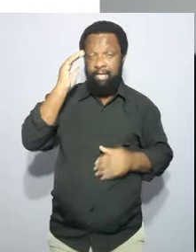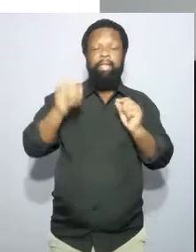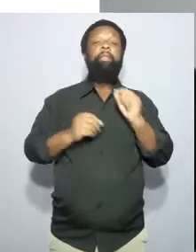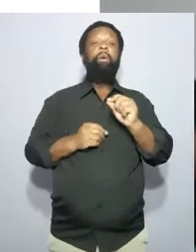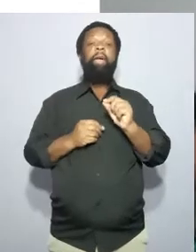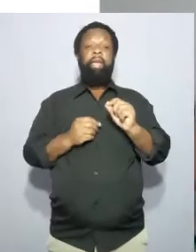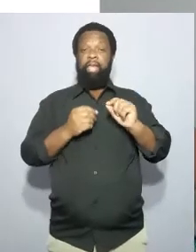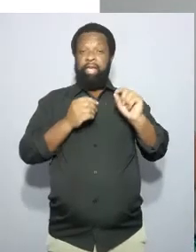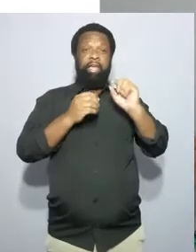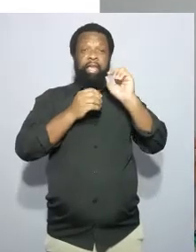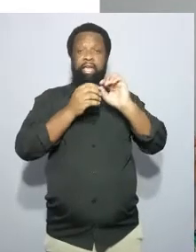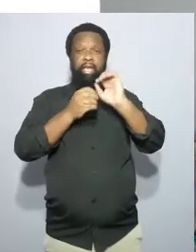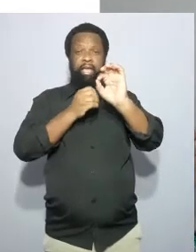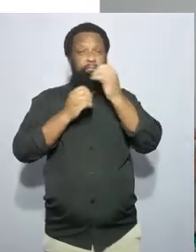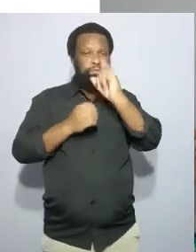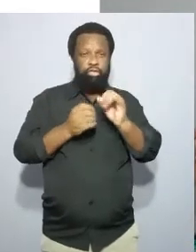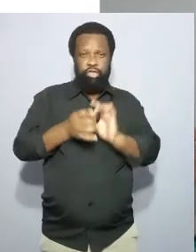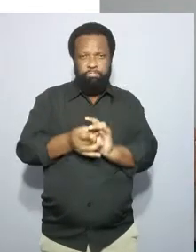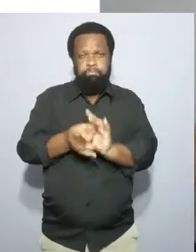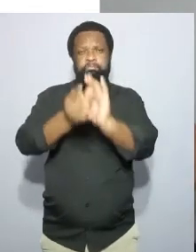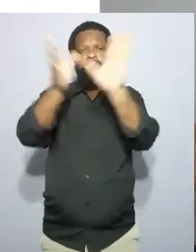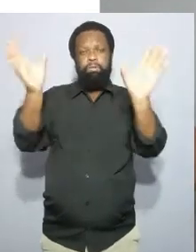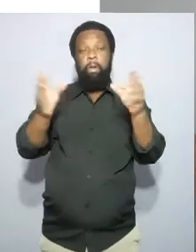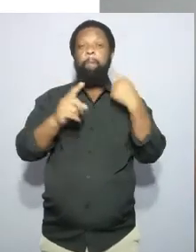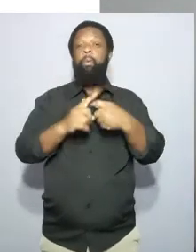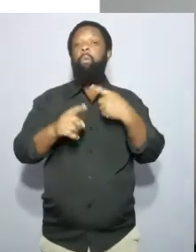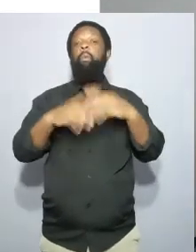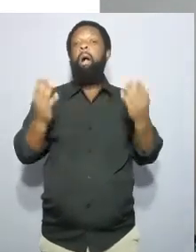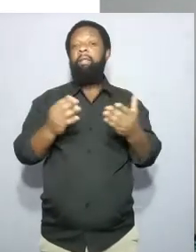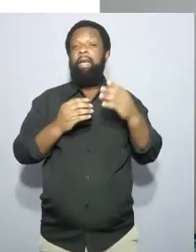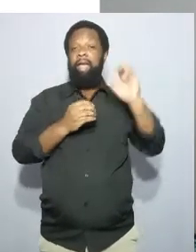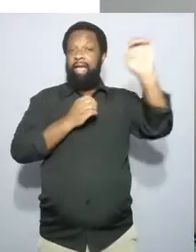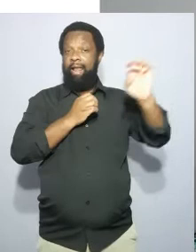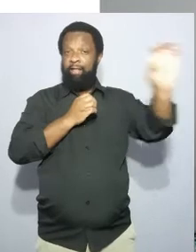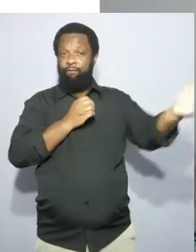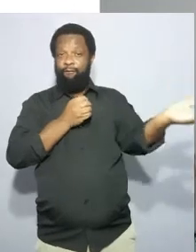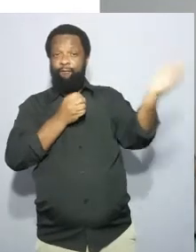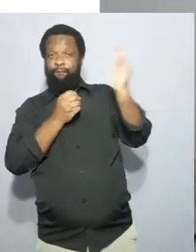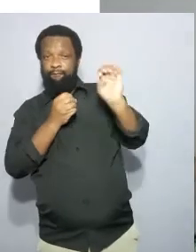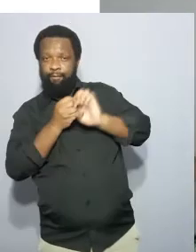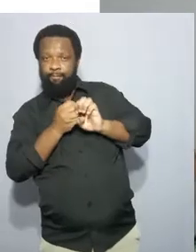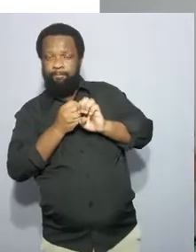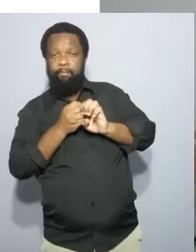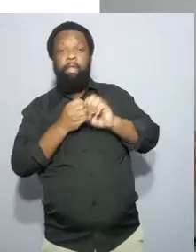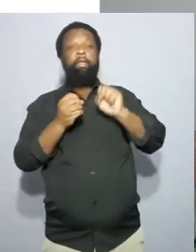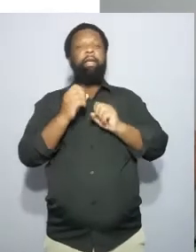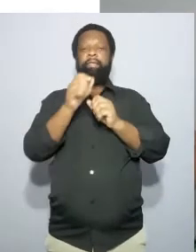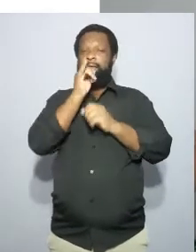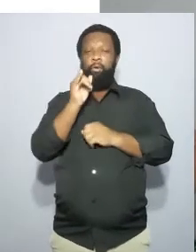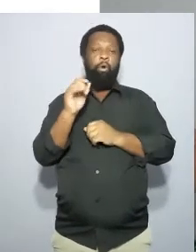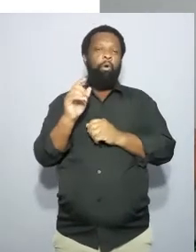energia liberada ao se receber o elétron. Então, aqui eu tenho o átomo no estado gasoso